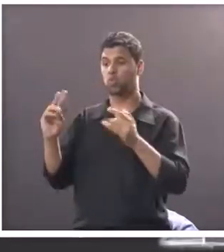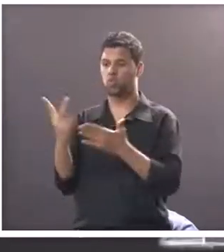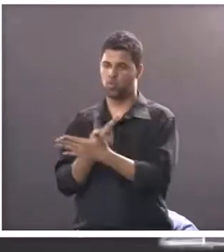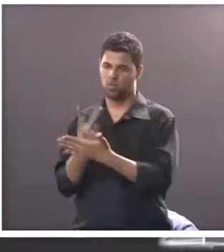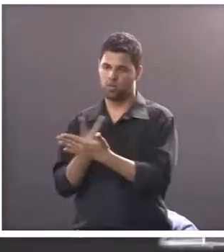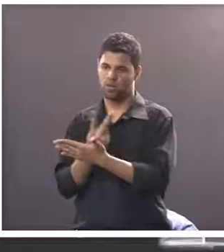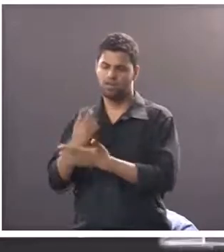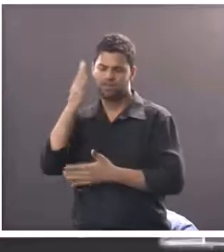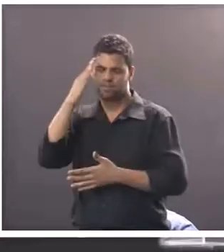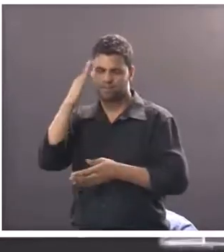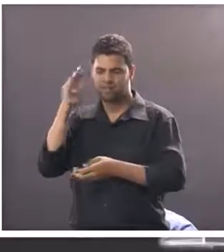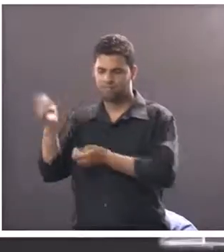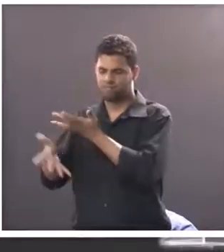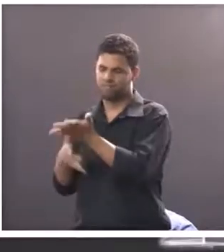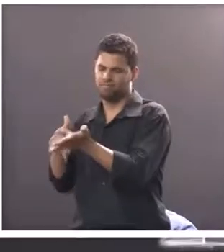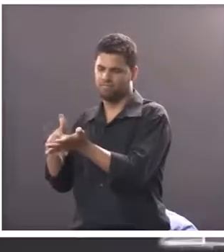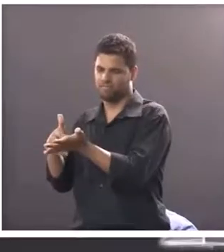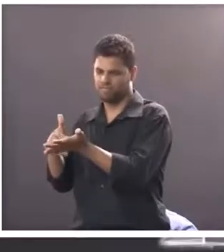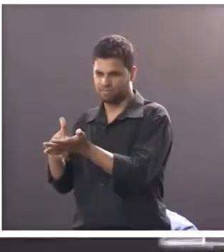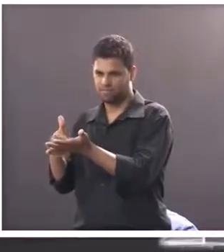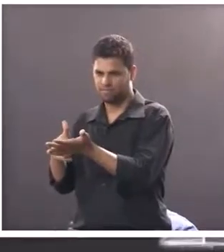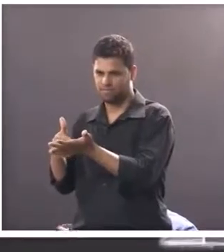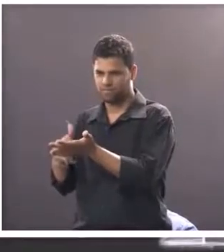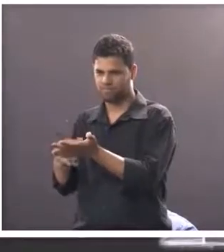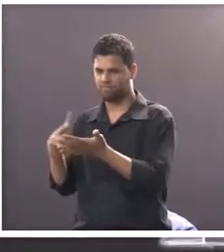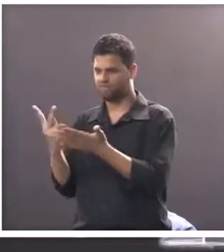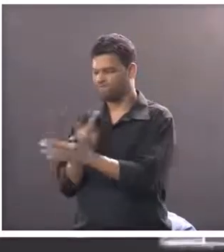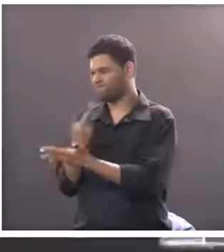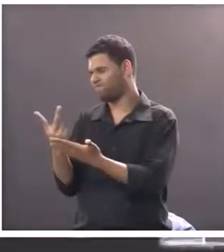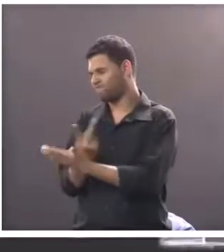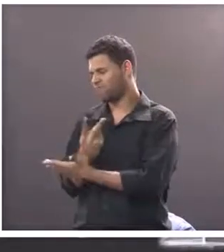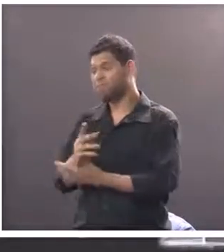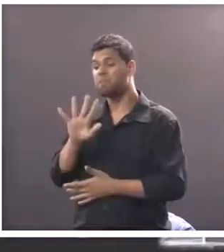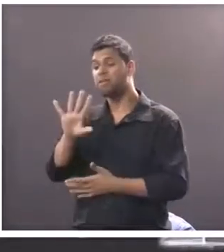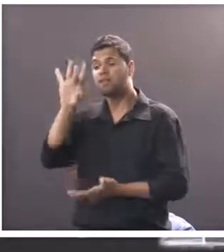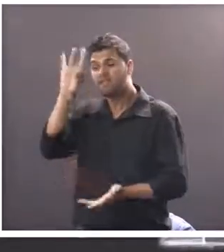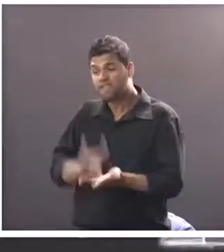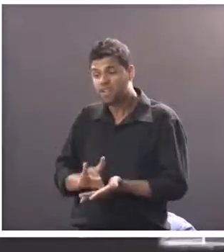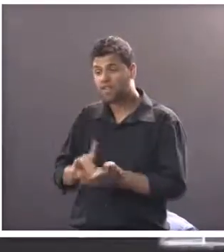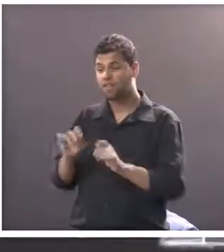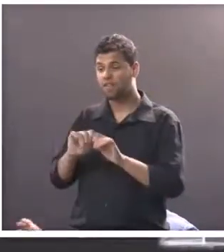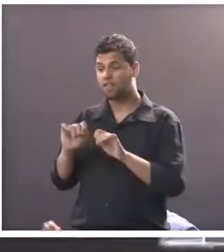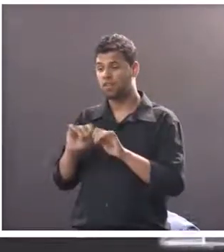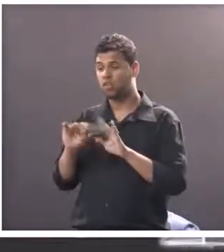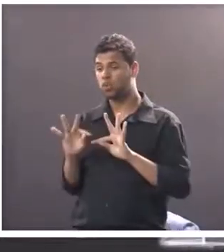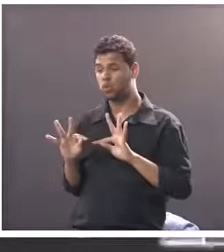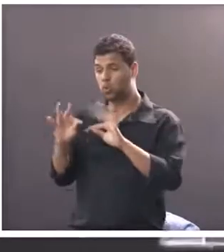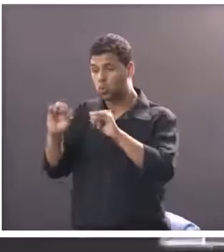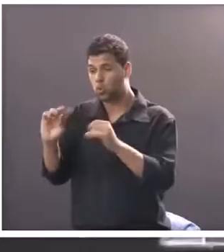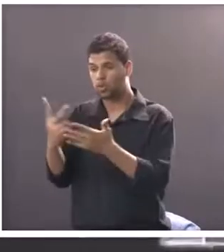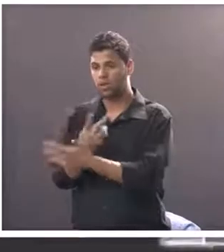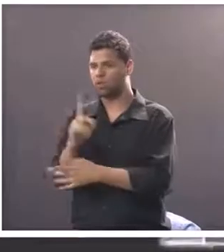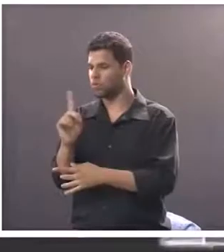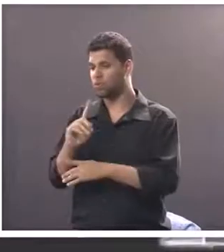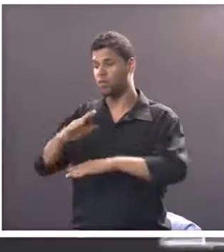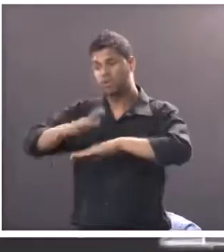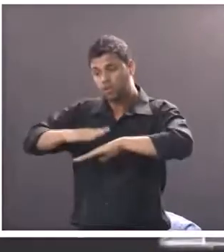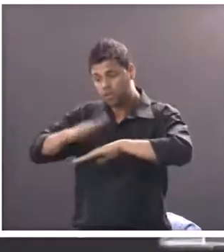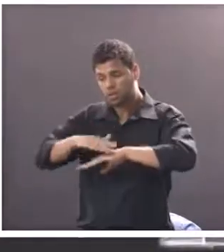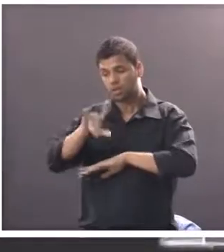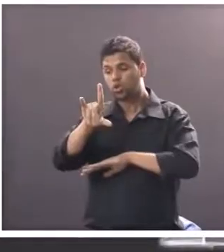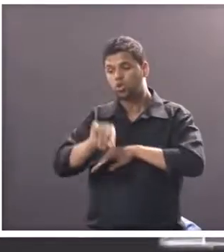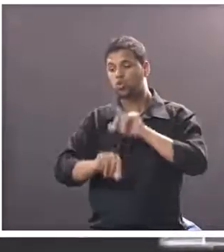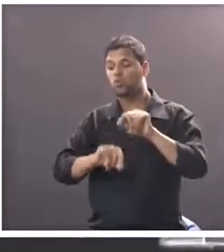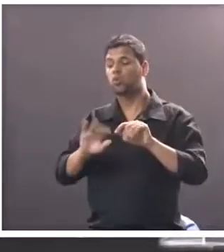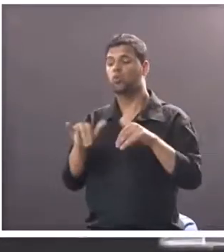sei sinais, falou tudo errado. Na verdade não é que ele falou errado, foi uma escolha que o intérprete fez. E